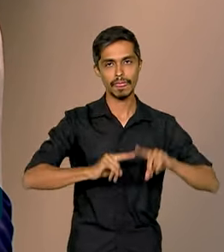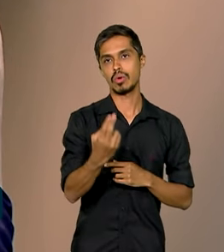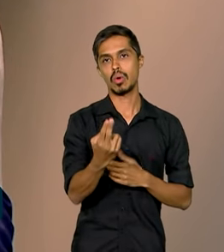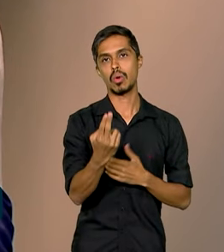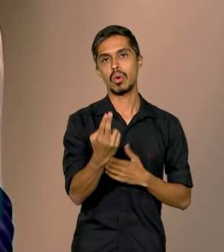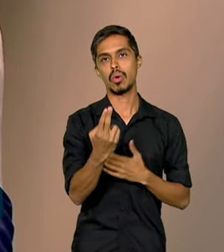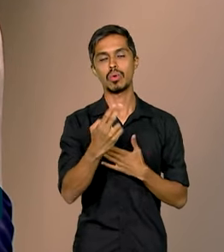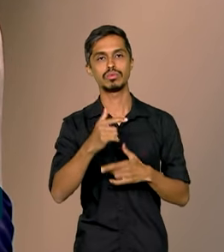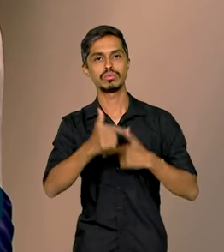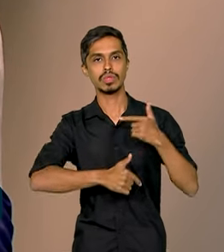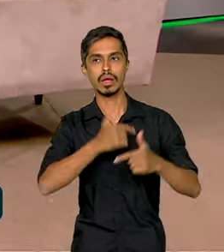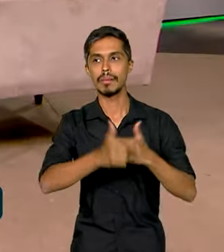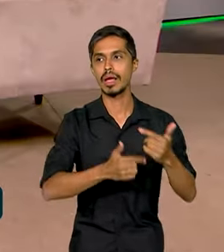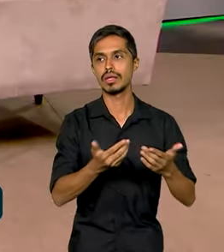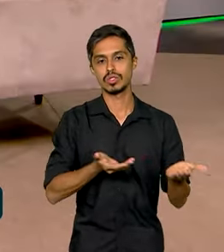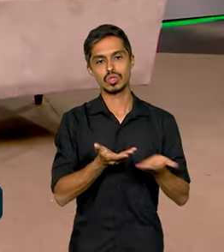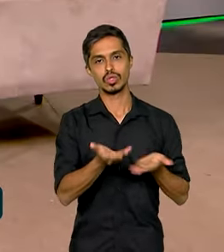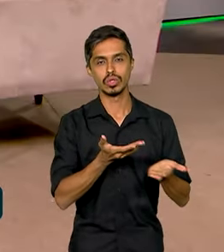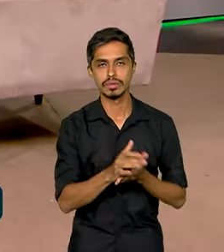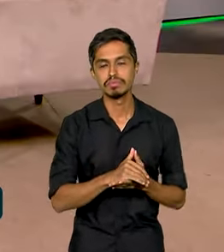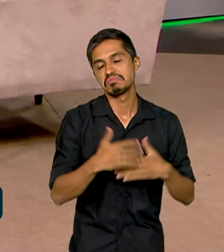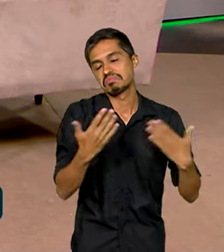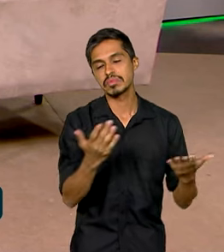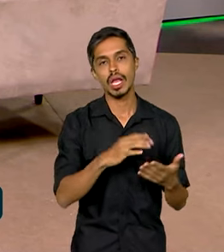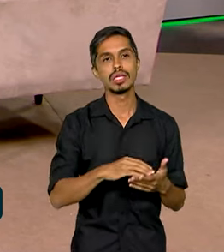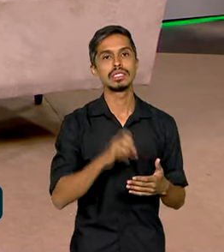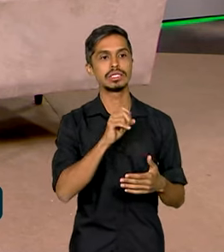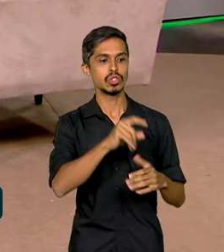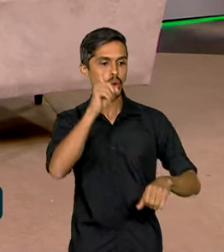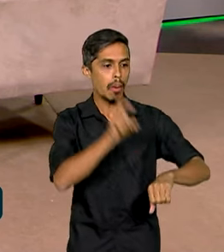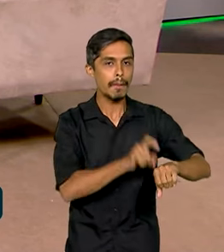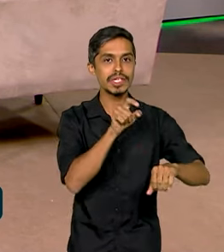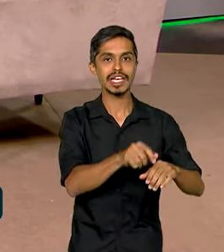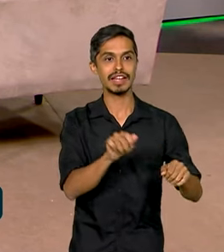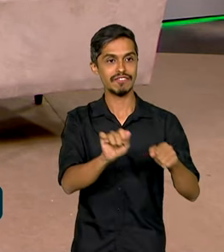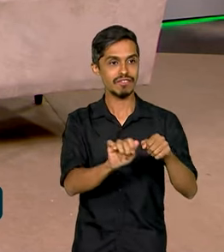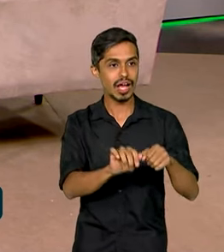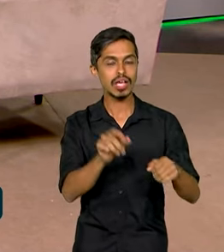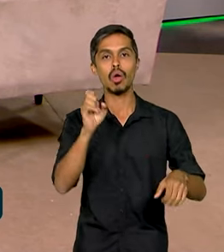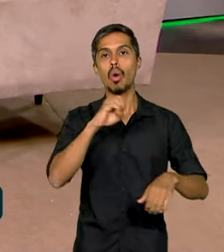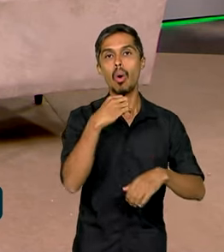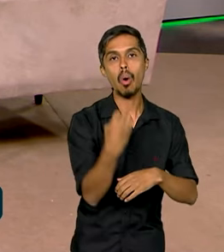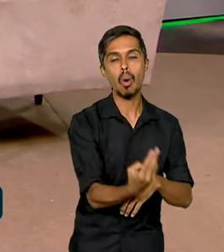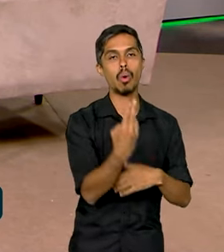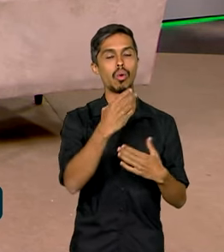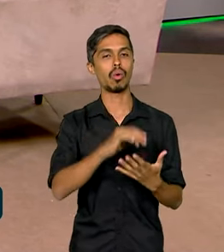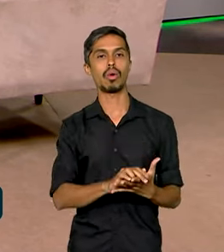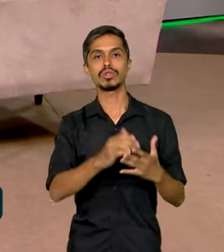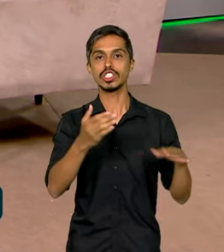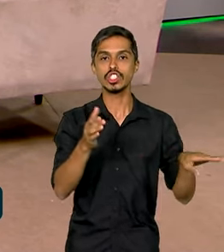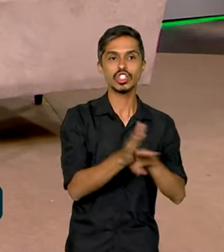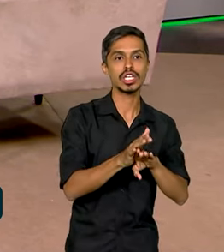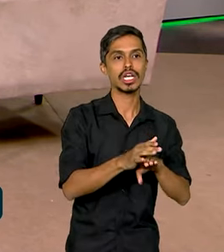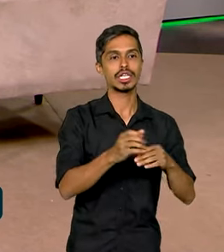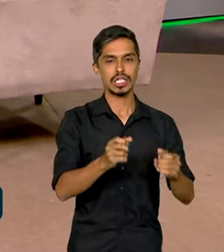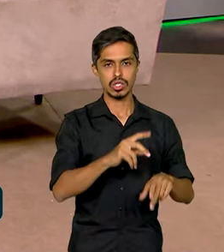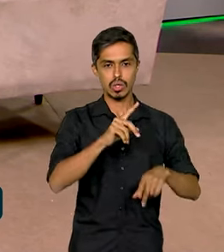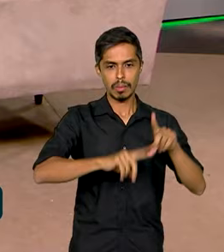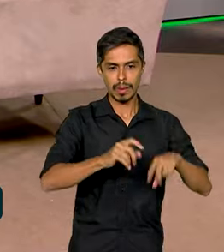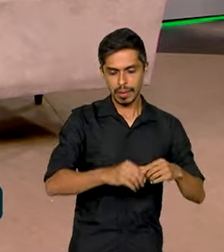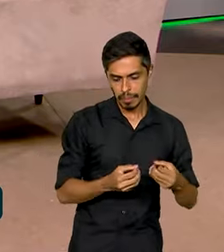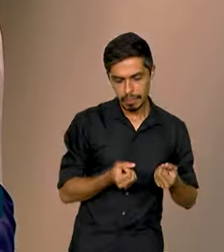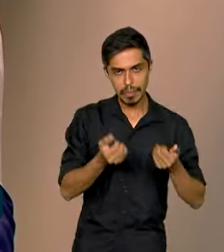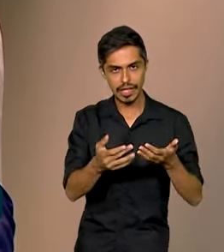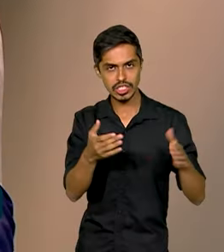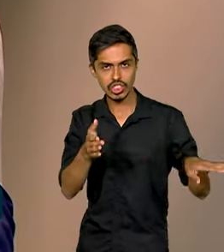mesmo deo a partir da execução desse serviço ou da chegada do produto na casa do consumidor da entrega efetiva do